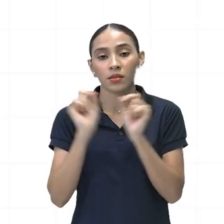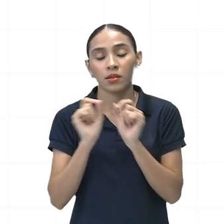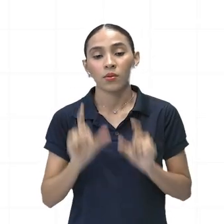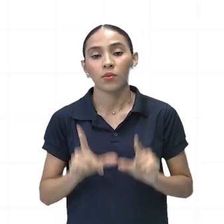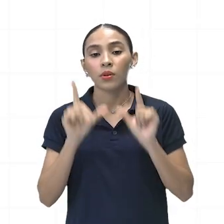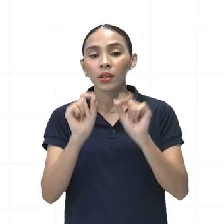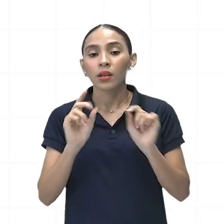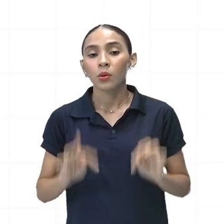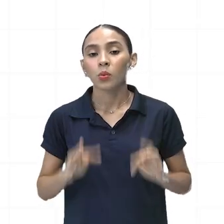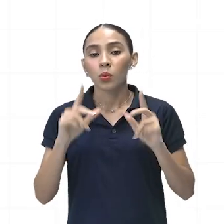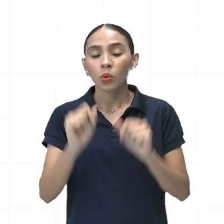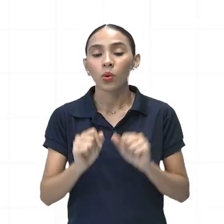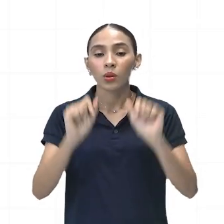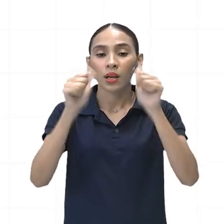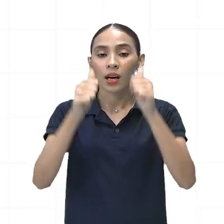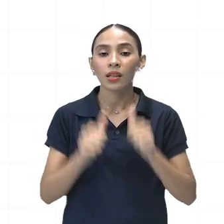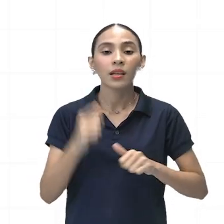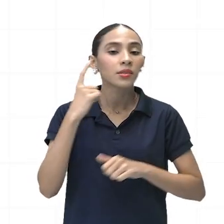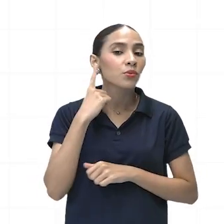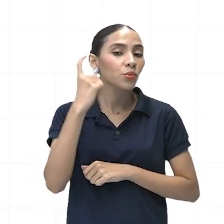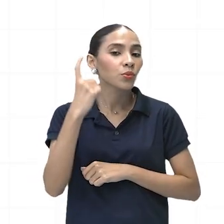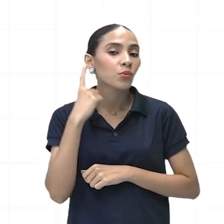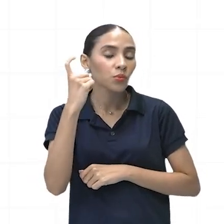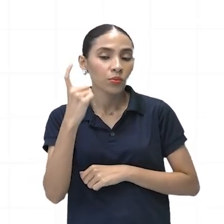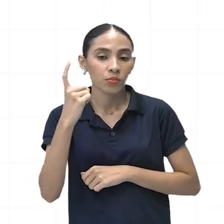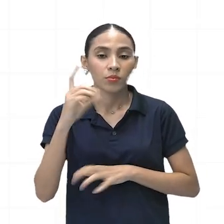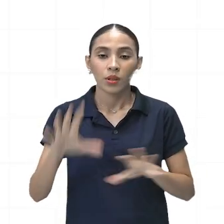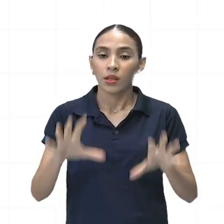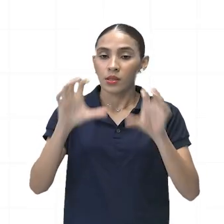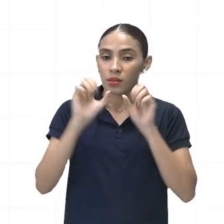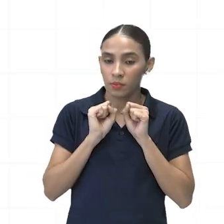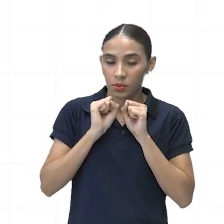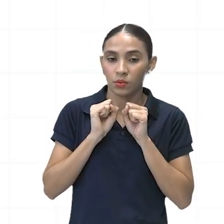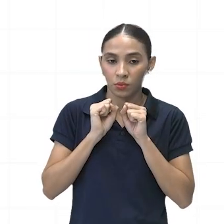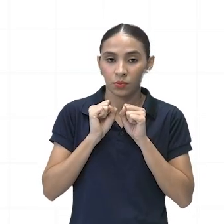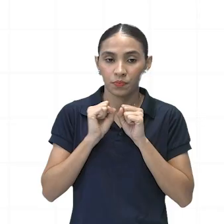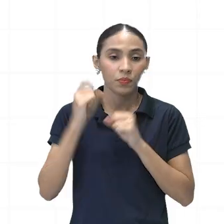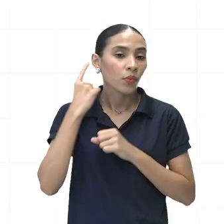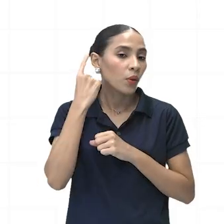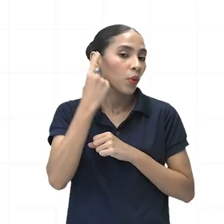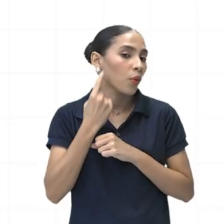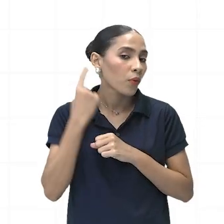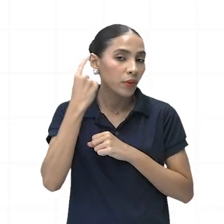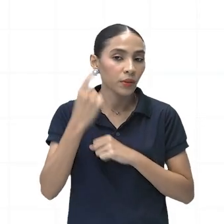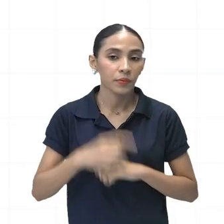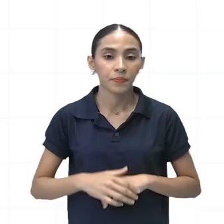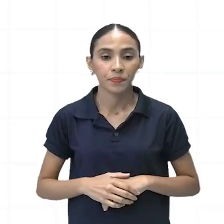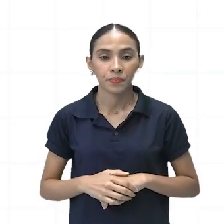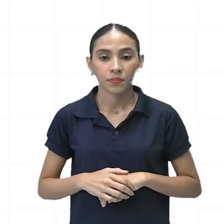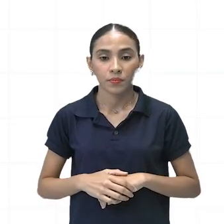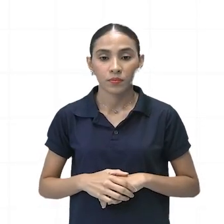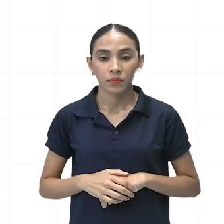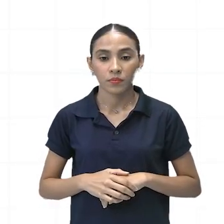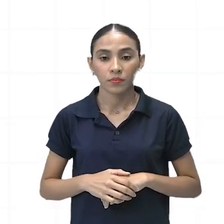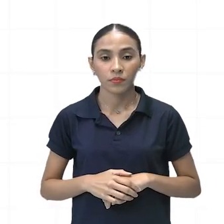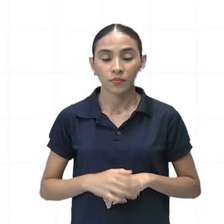então, toda a tradução desses sinais que são recebidos ou captados pelo ouvido. Vejam só.